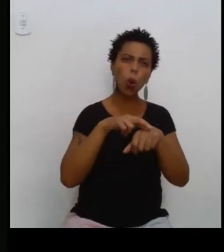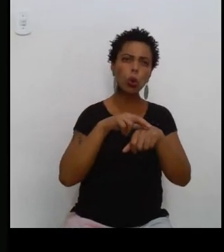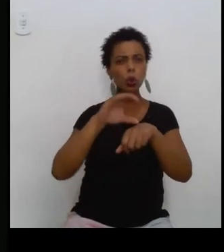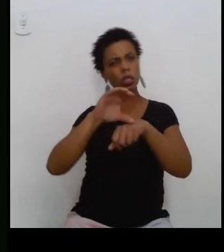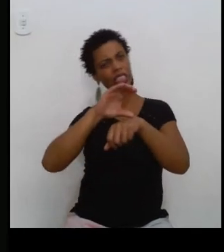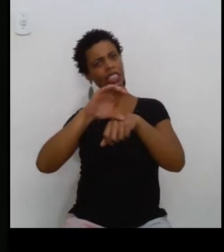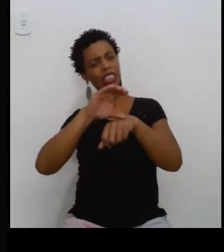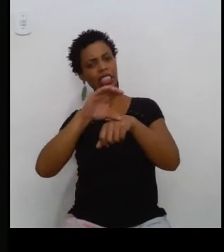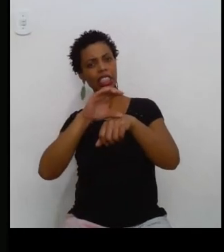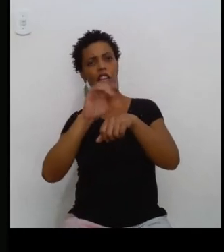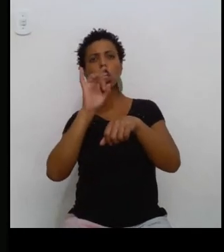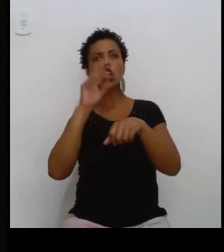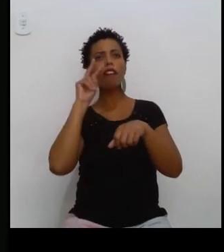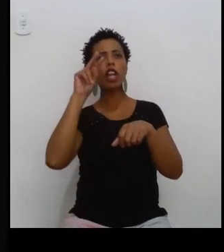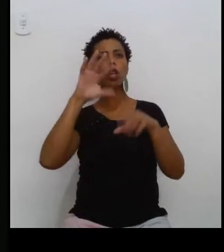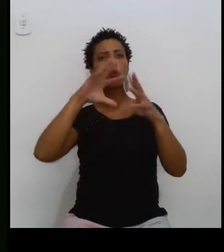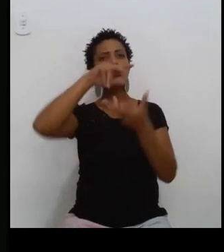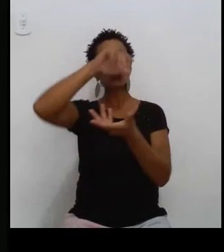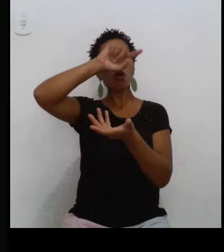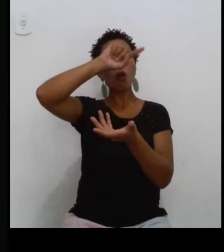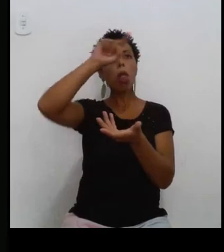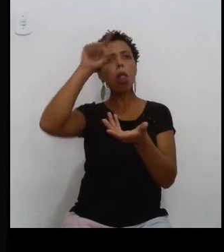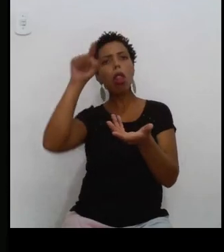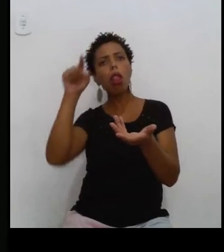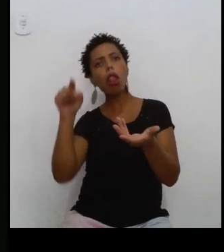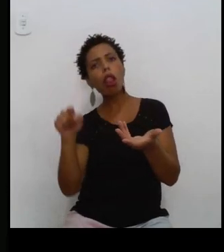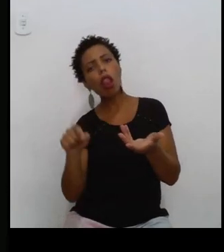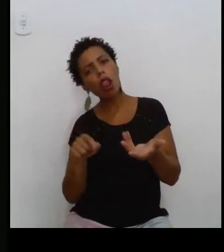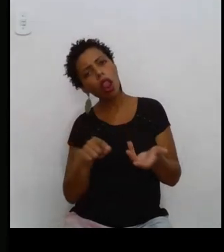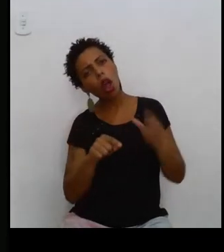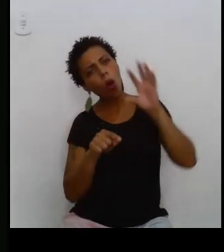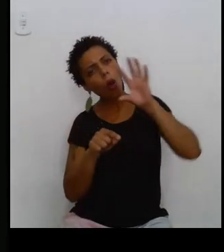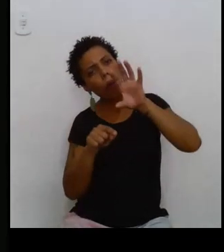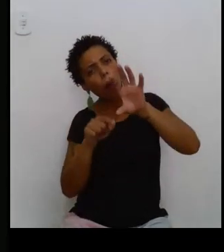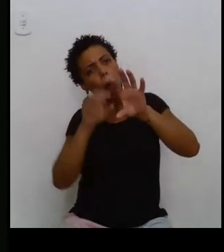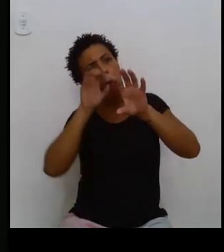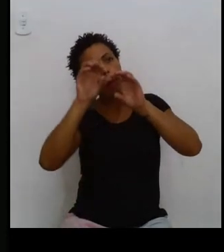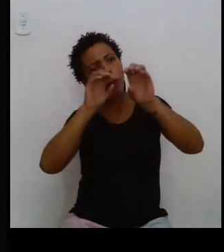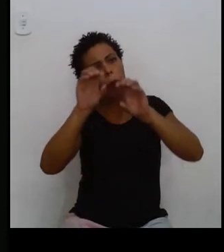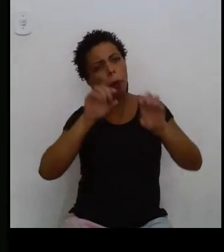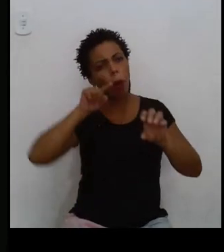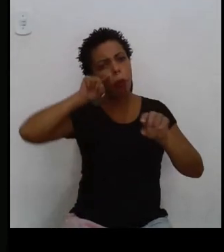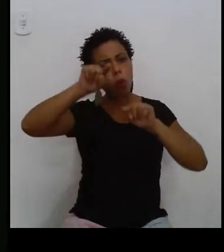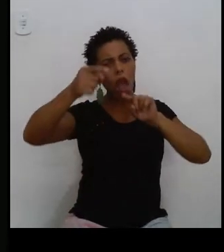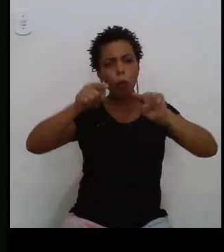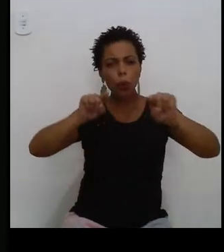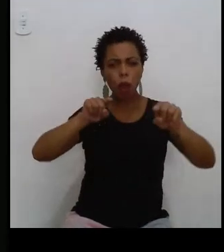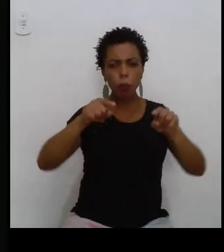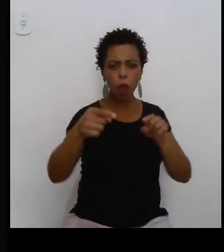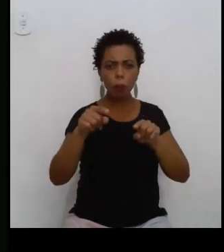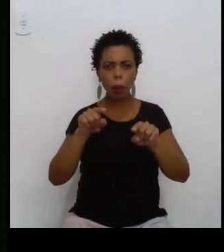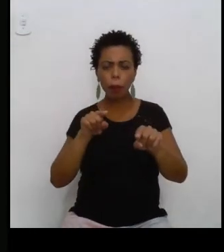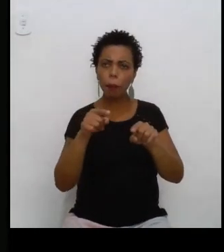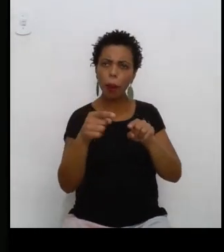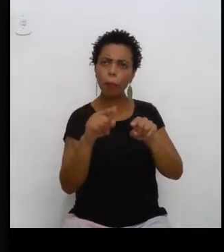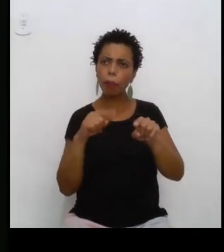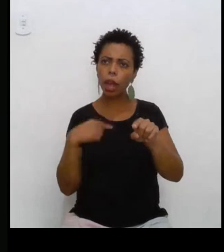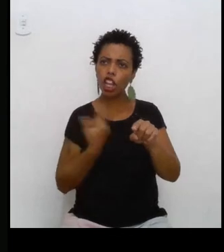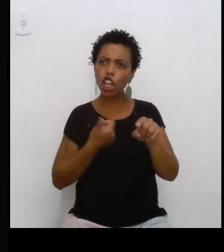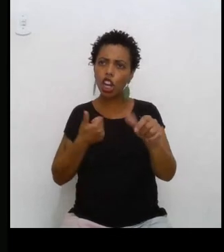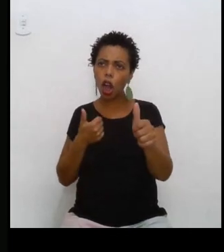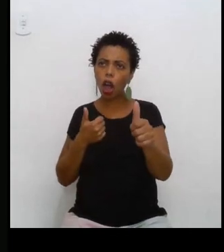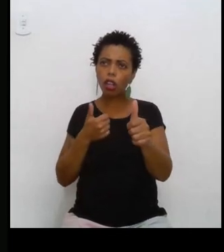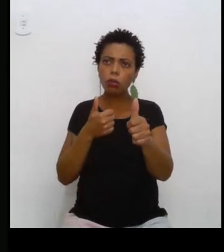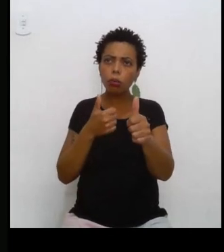arco do mundo aquela bola roxa esburacada e vai se assentando conforme nos aproximamos da borda tanto